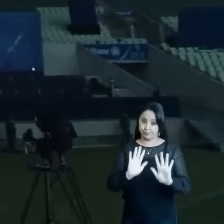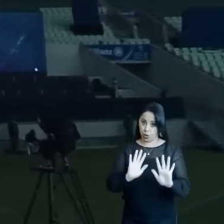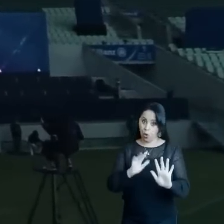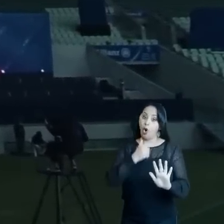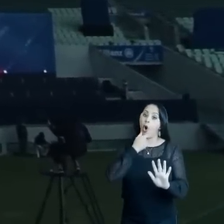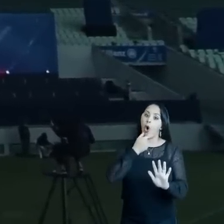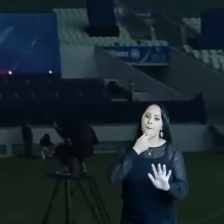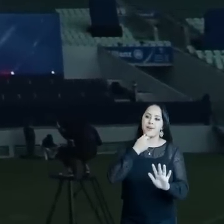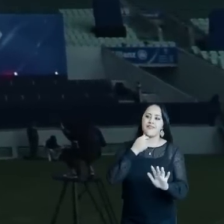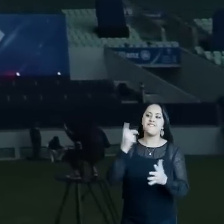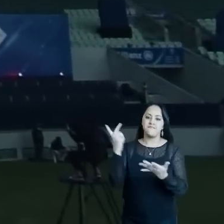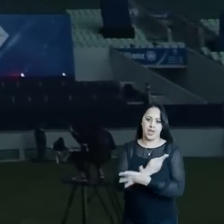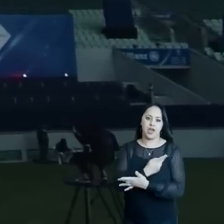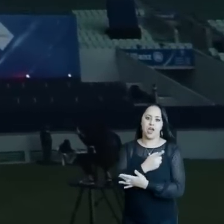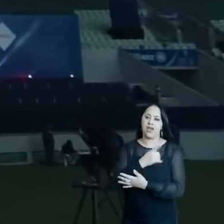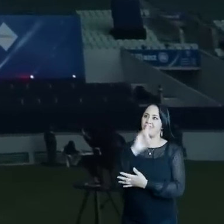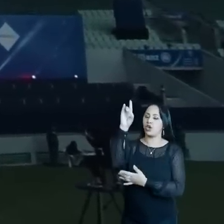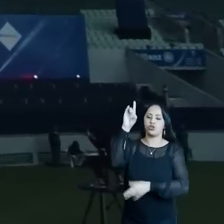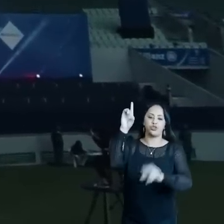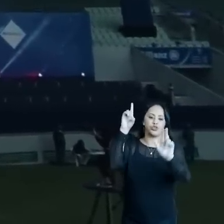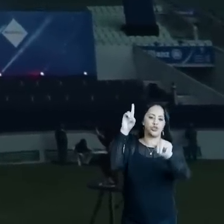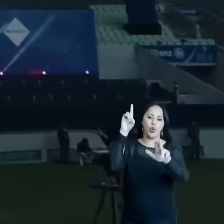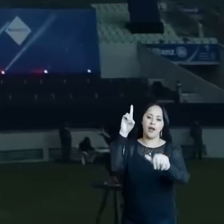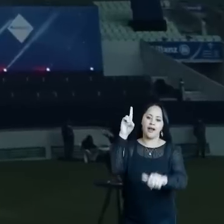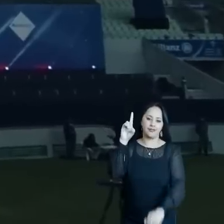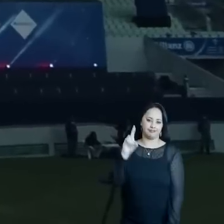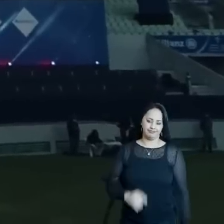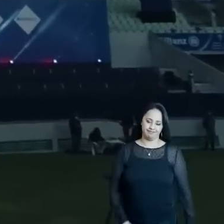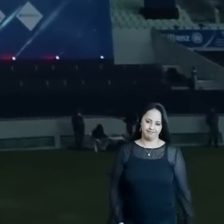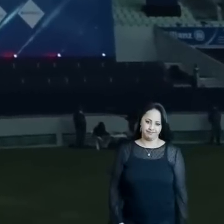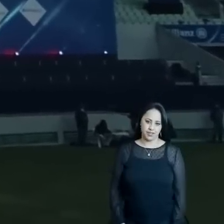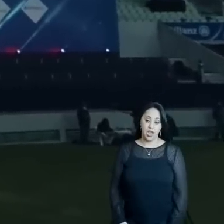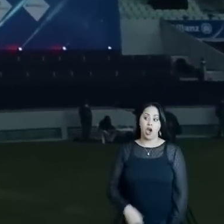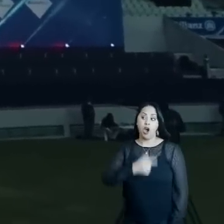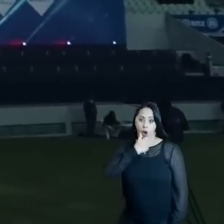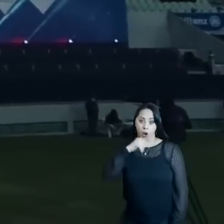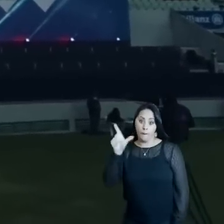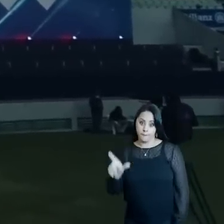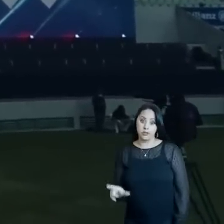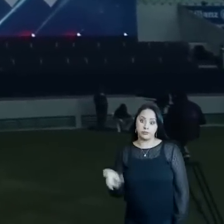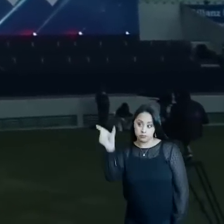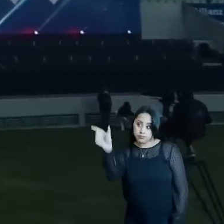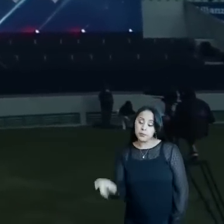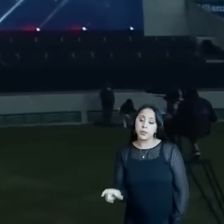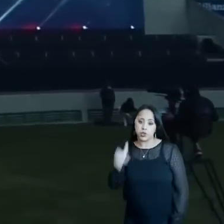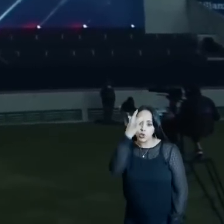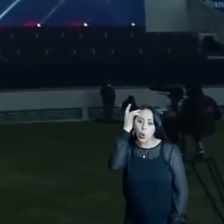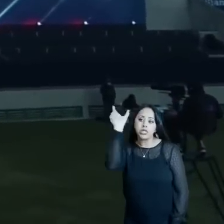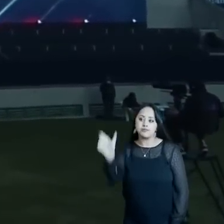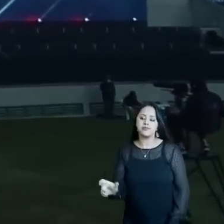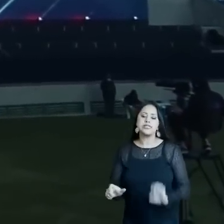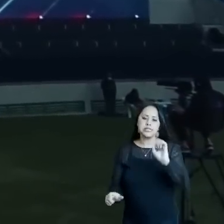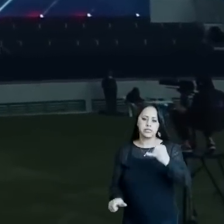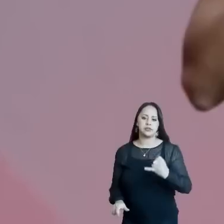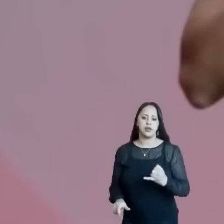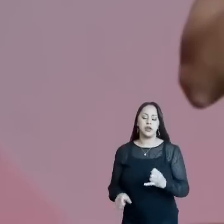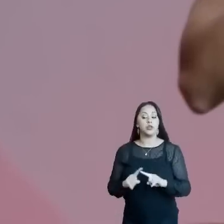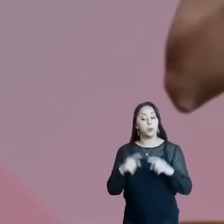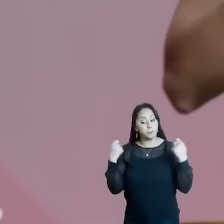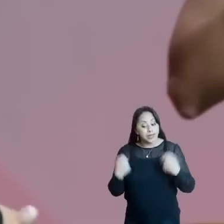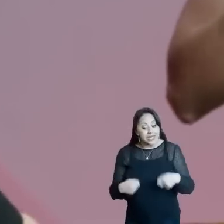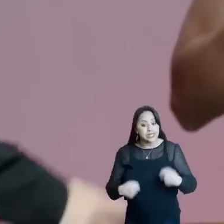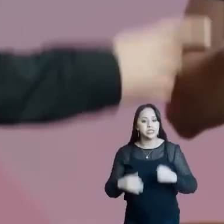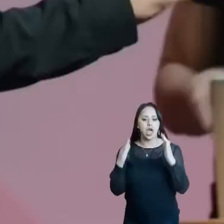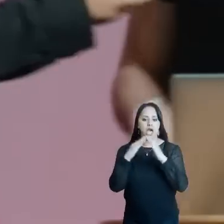com você, Deus não falhou com você em momento algum. Deus não falhou. Então, assim, quem falha é o homem. Deus nunca falha, gente. Então, é necessário que você vá à